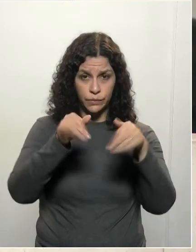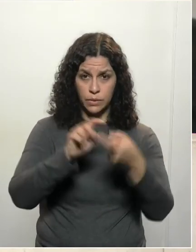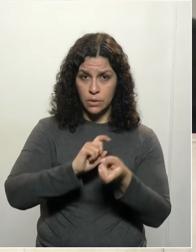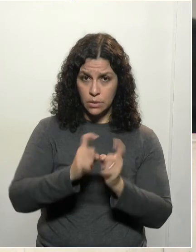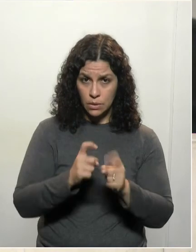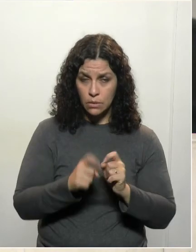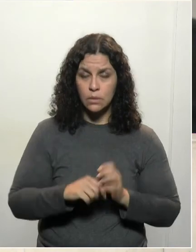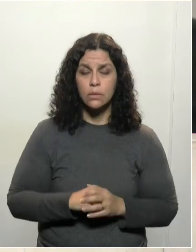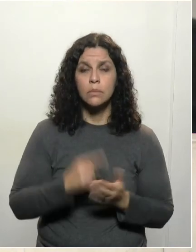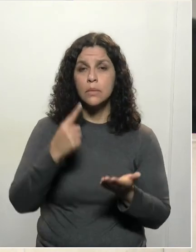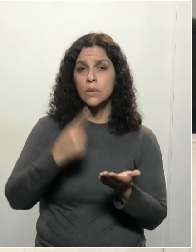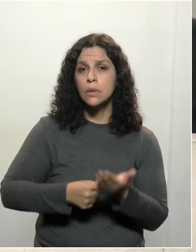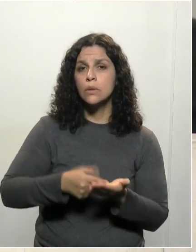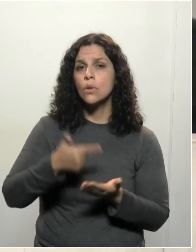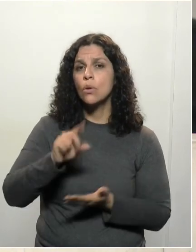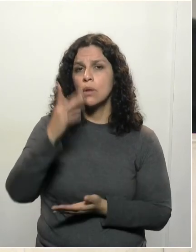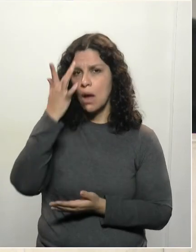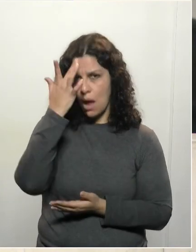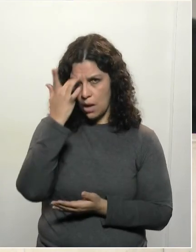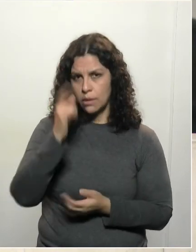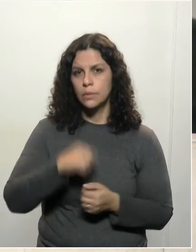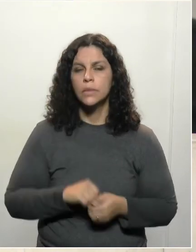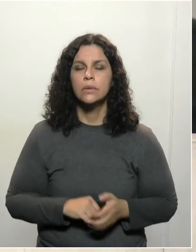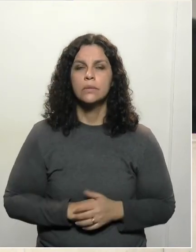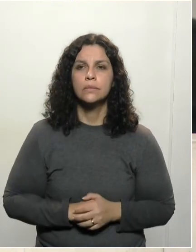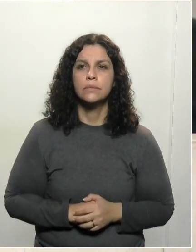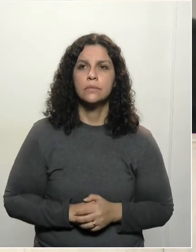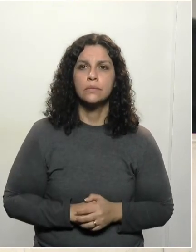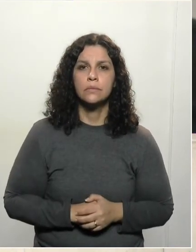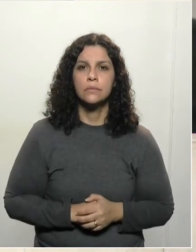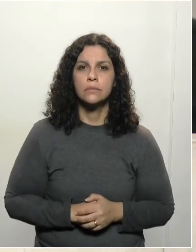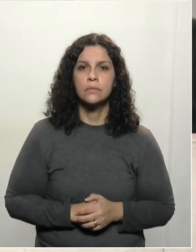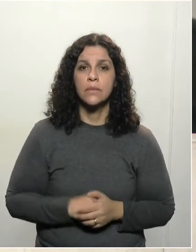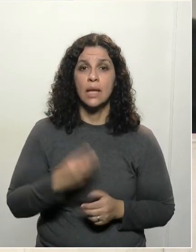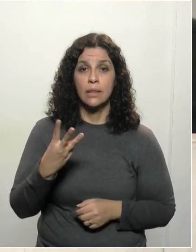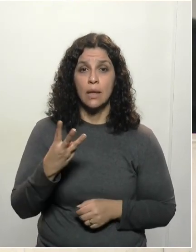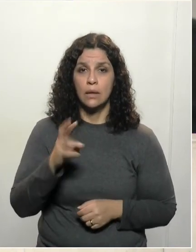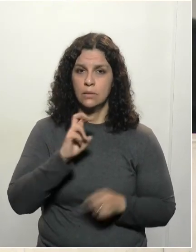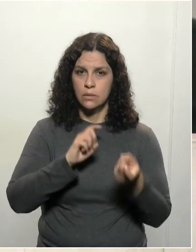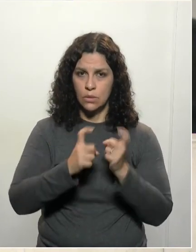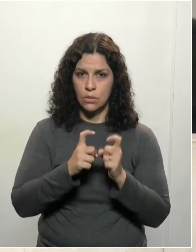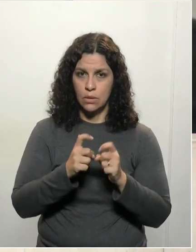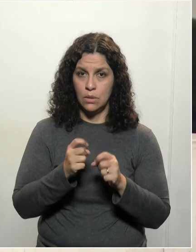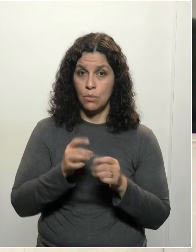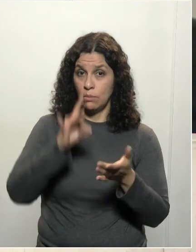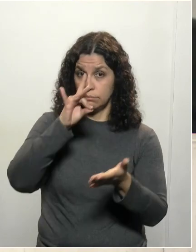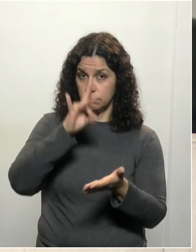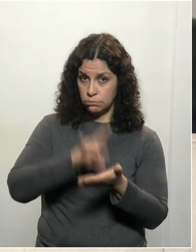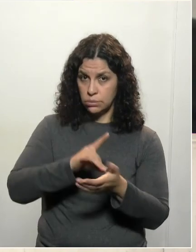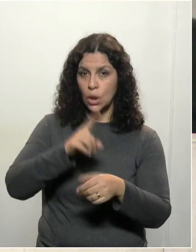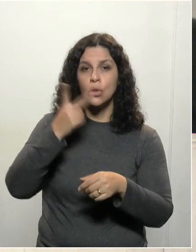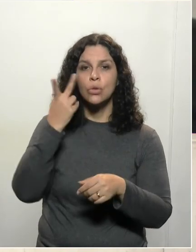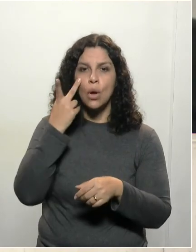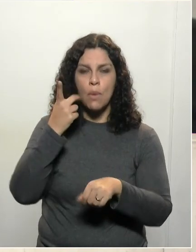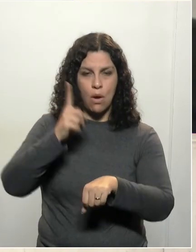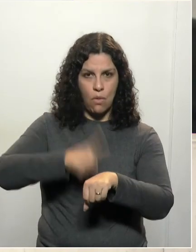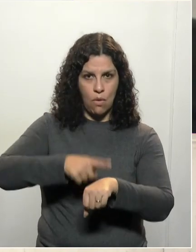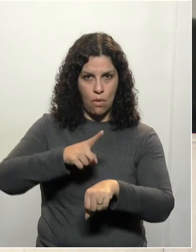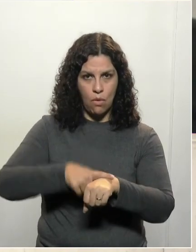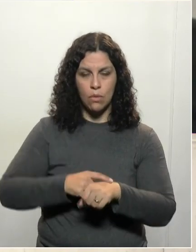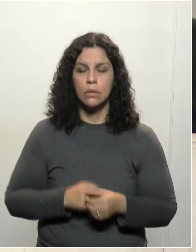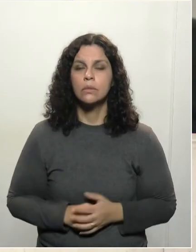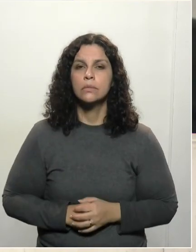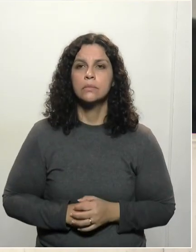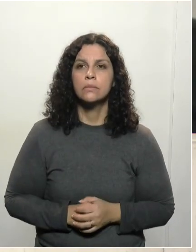a presente sessão, marcando para amanhã três sessões, uma ordinária, no horário